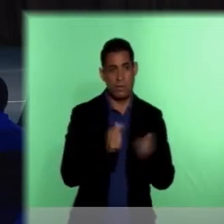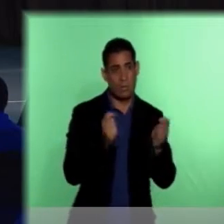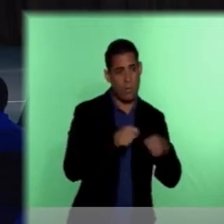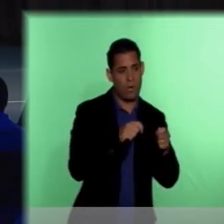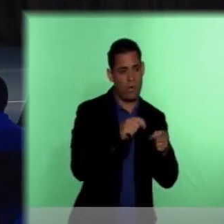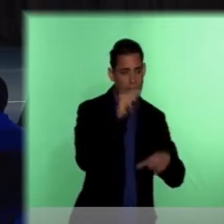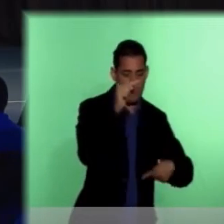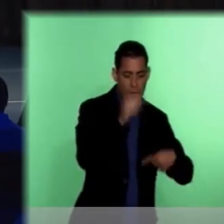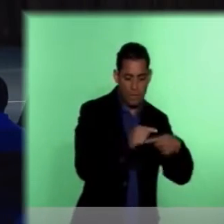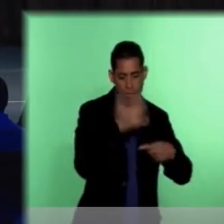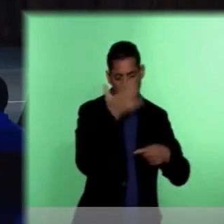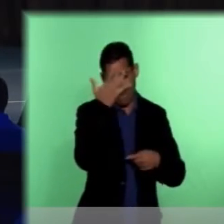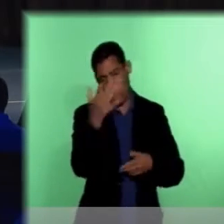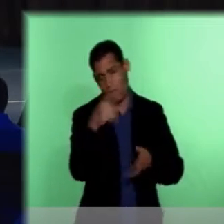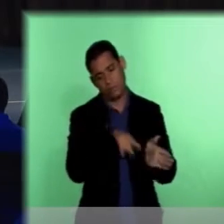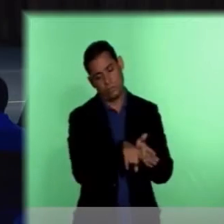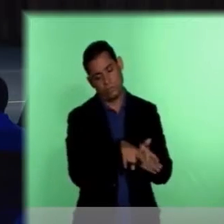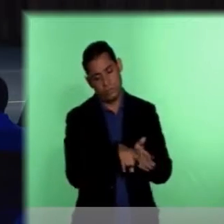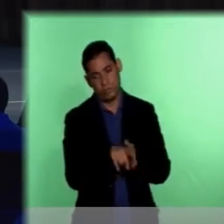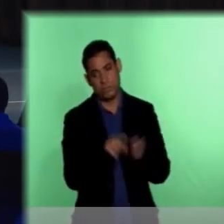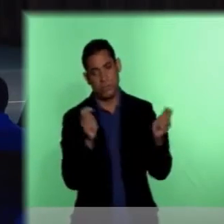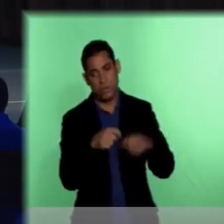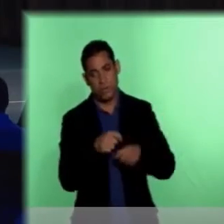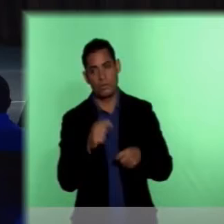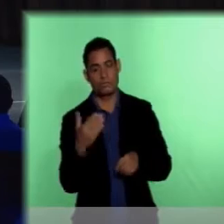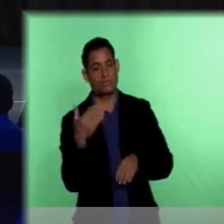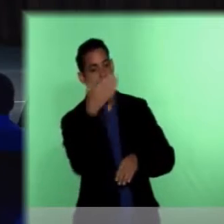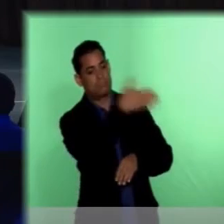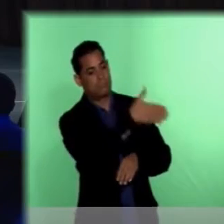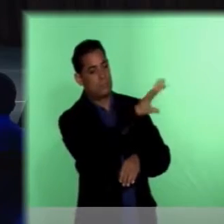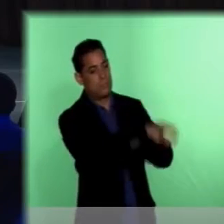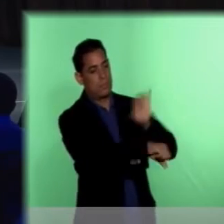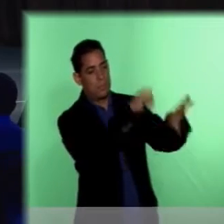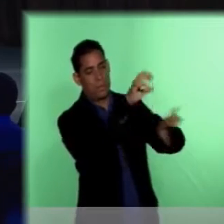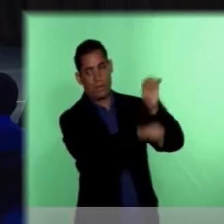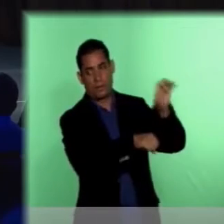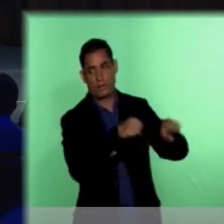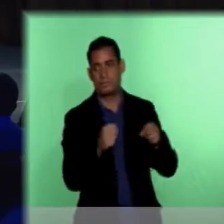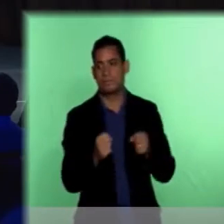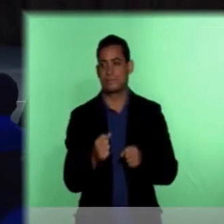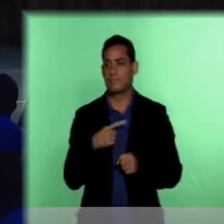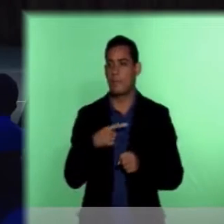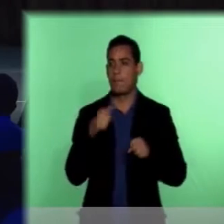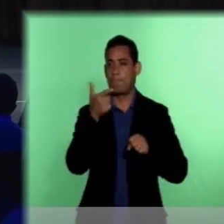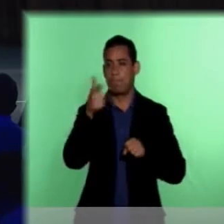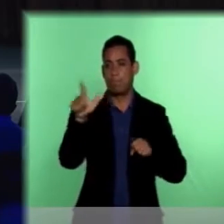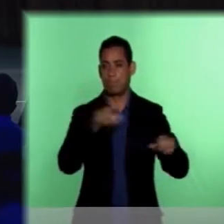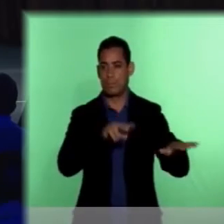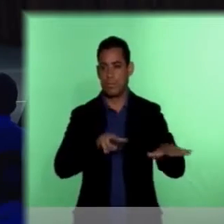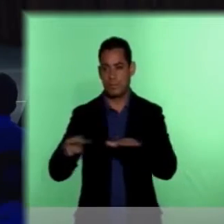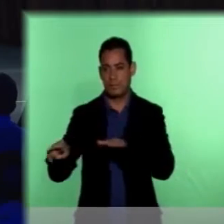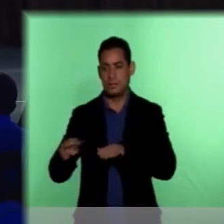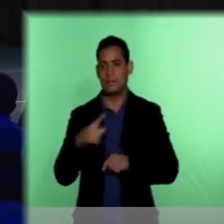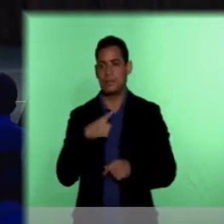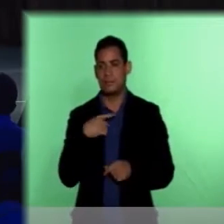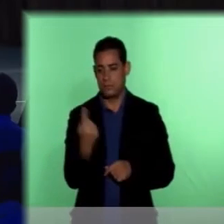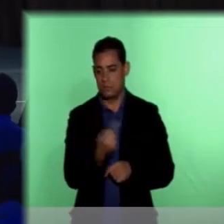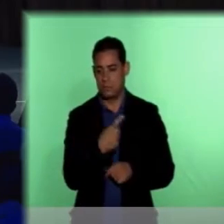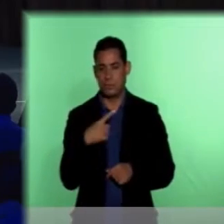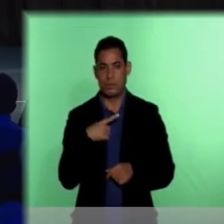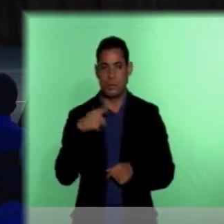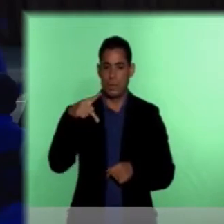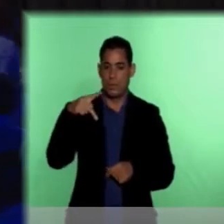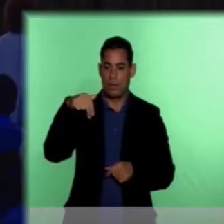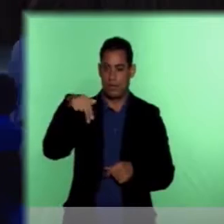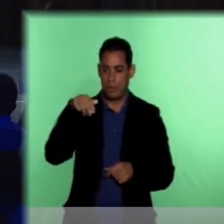tudo, vai ser distribuído lá no nosso stand. E mais uma questão central: na semana que vem, a gente vai lançar o Plano